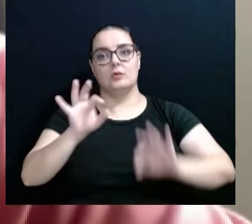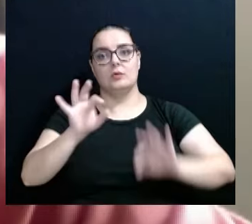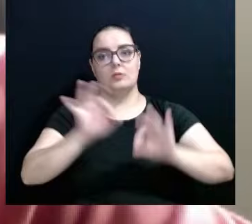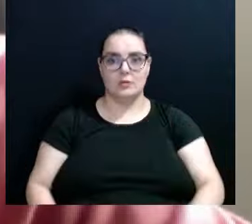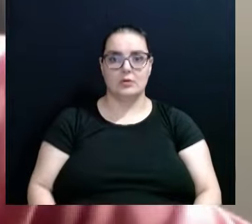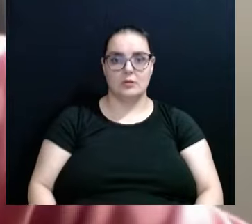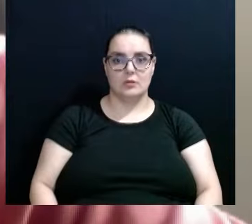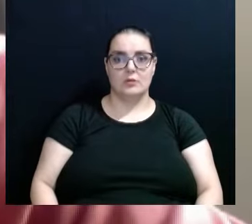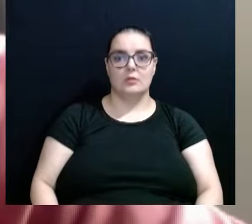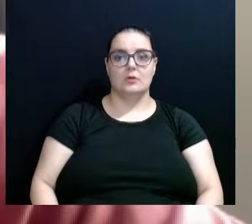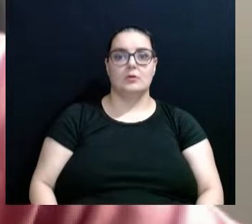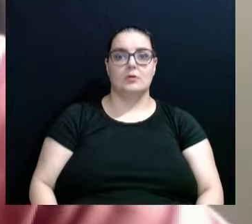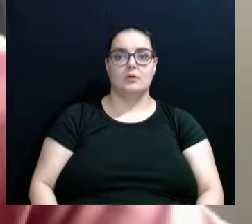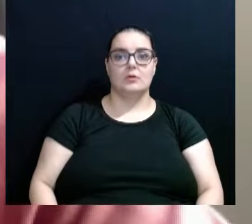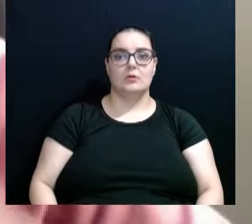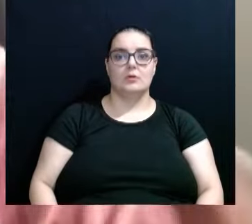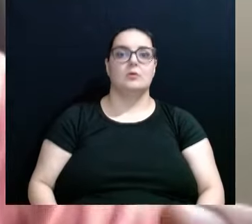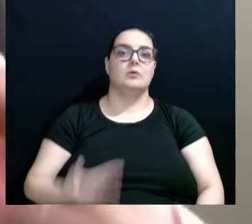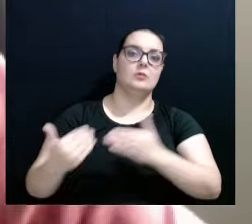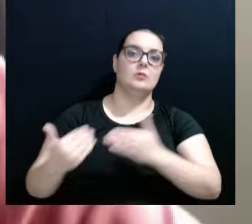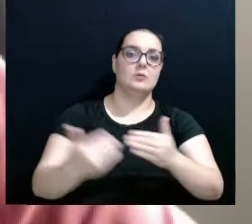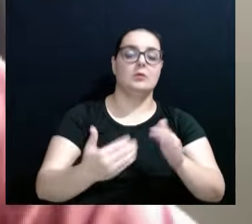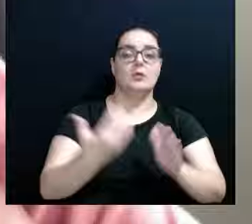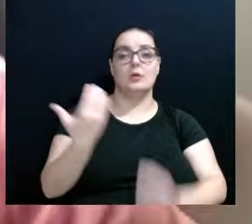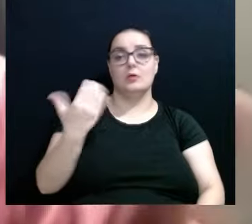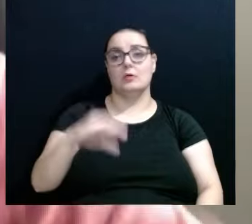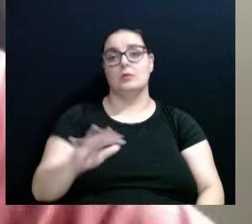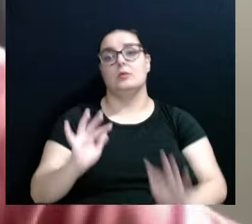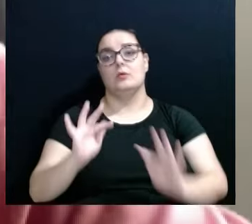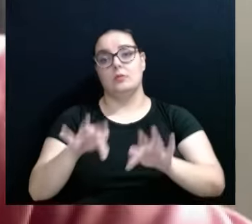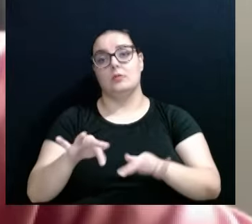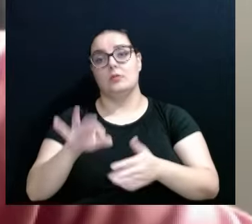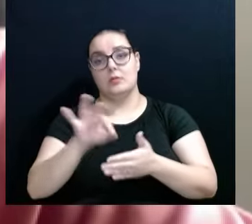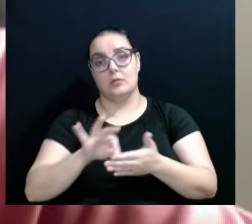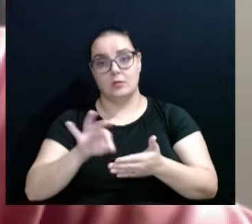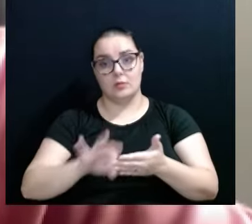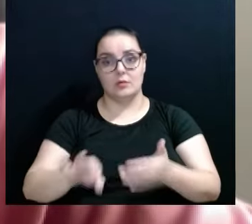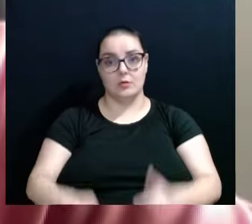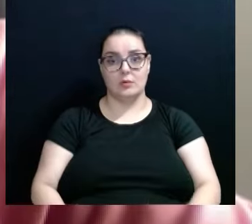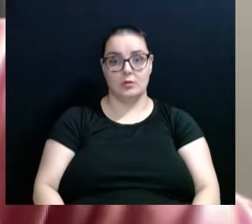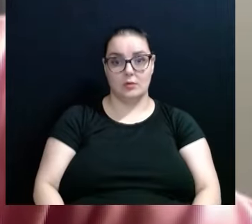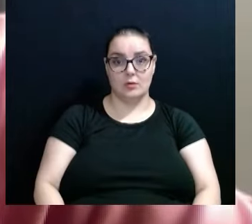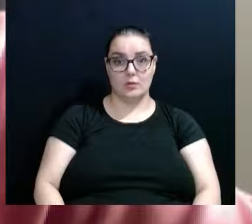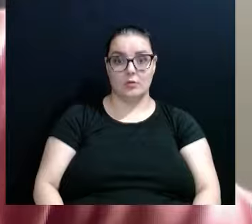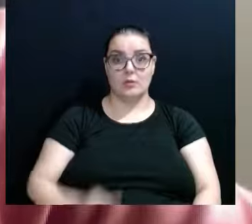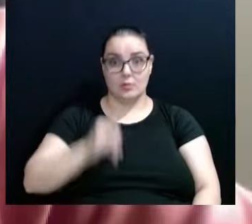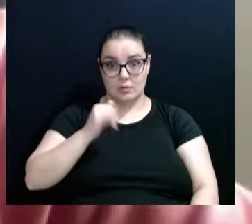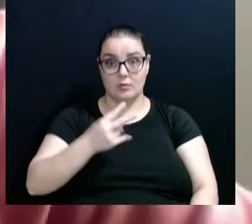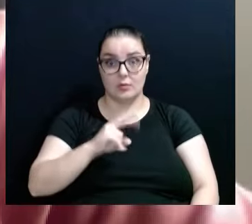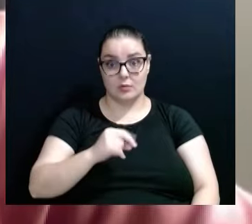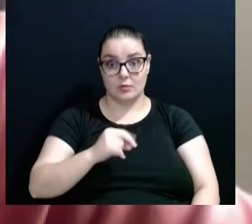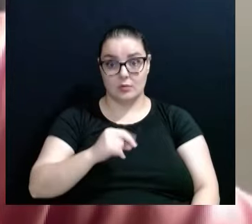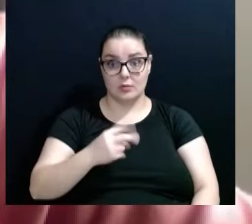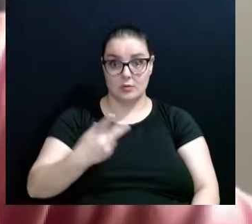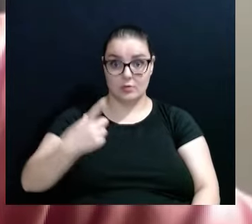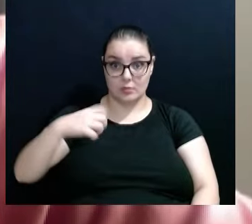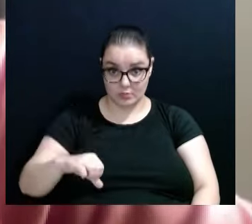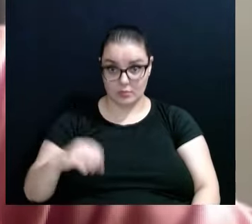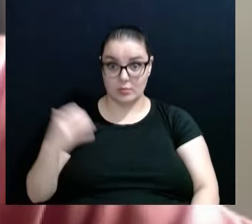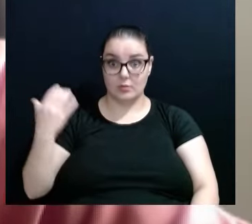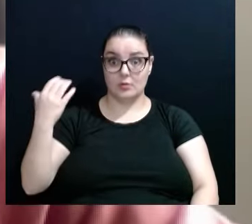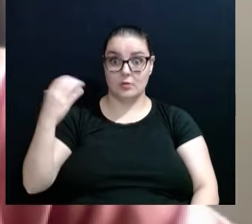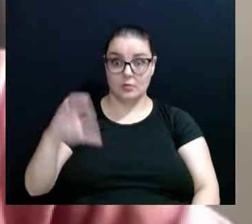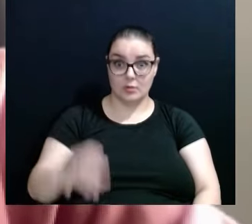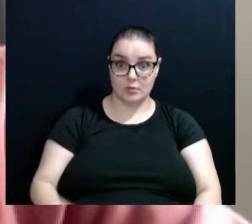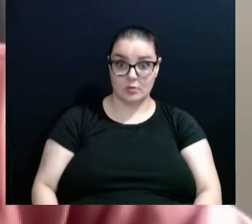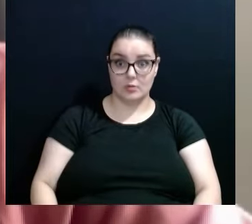continua elaborando e os governos vão seguindo, né? A publicação final, só fazendo uma correção que você falou 2019,